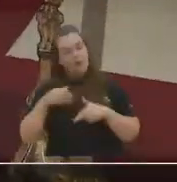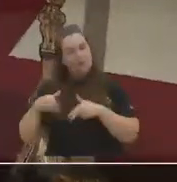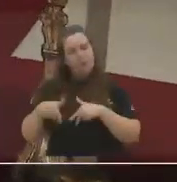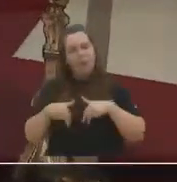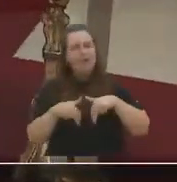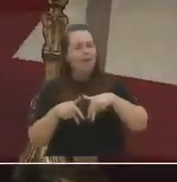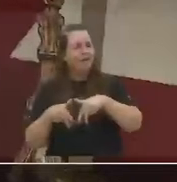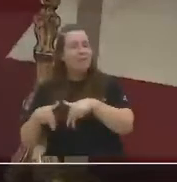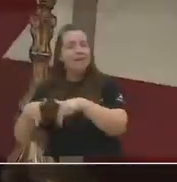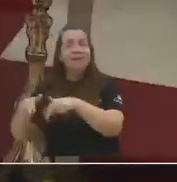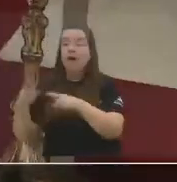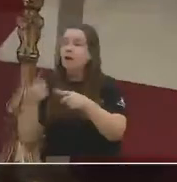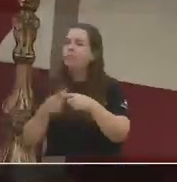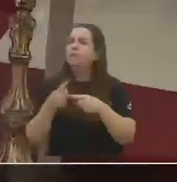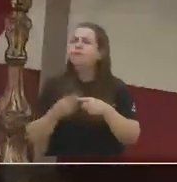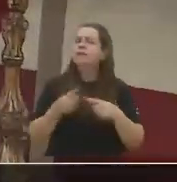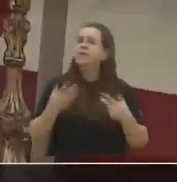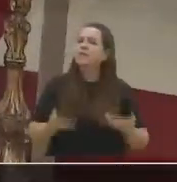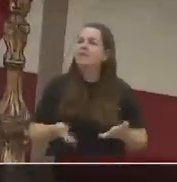De meu